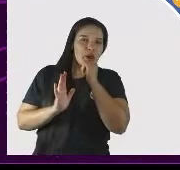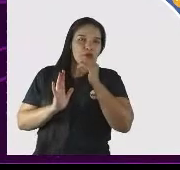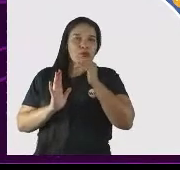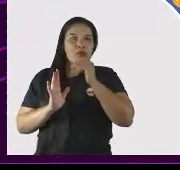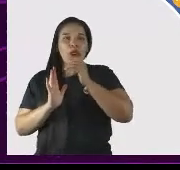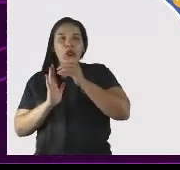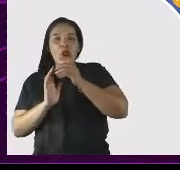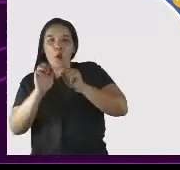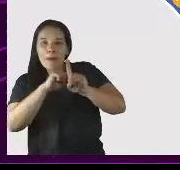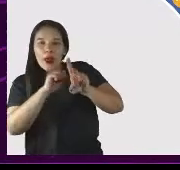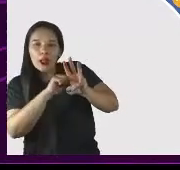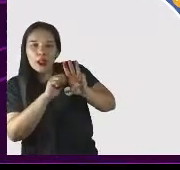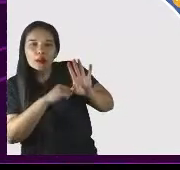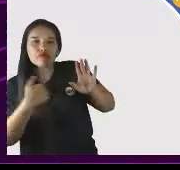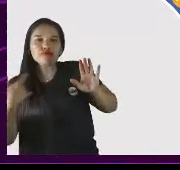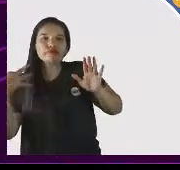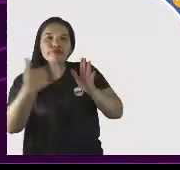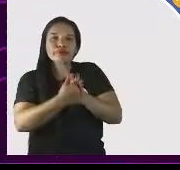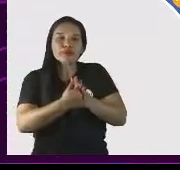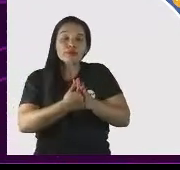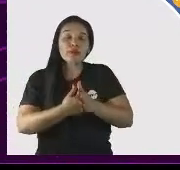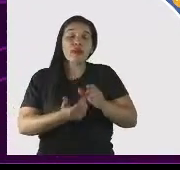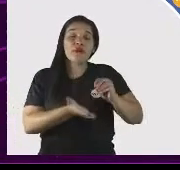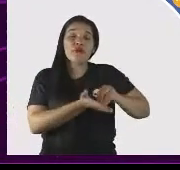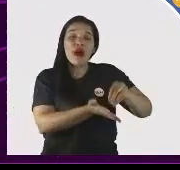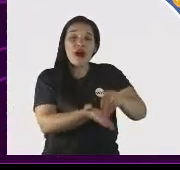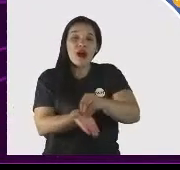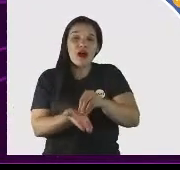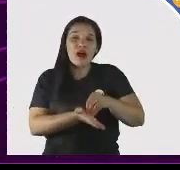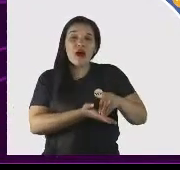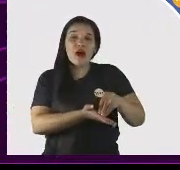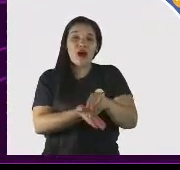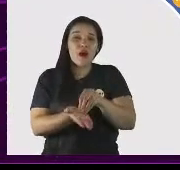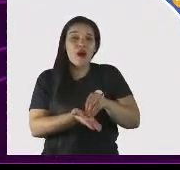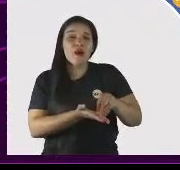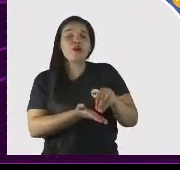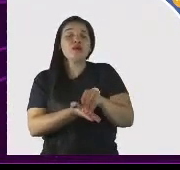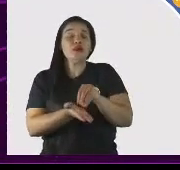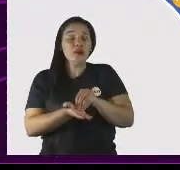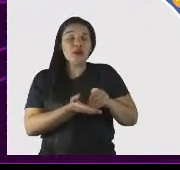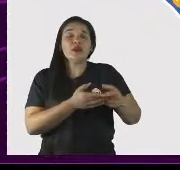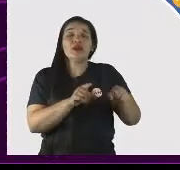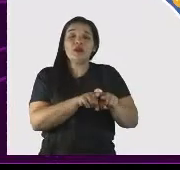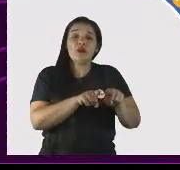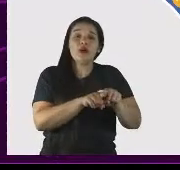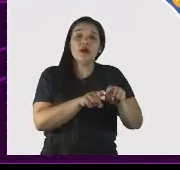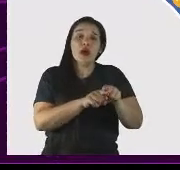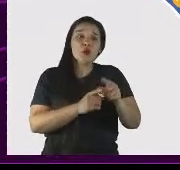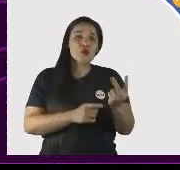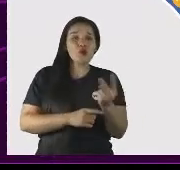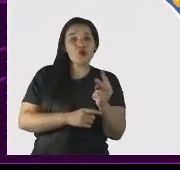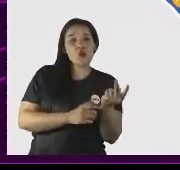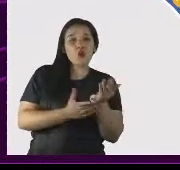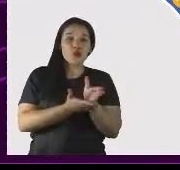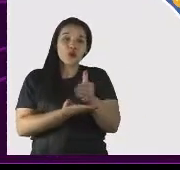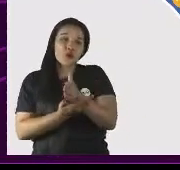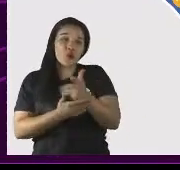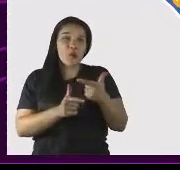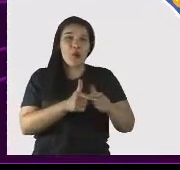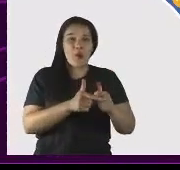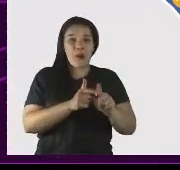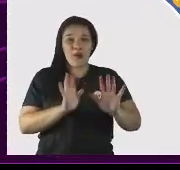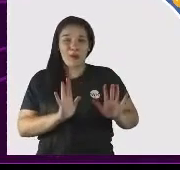últimos meses né a falta de semicondutores é todos os compasso logística acabou afetando os dois é a sua maneira né